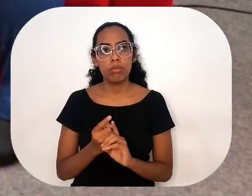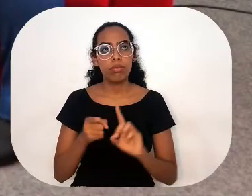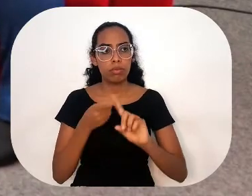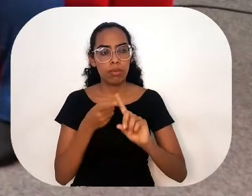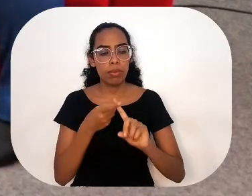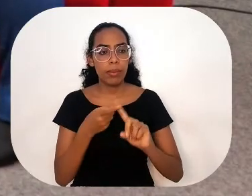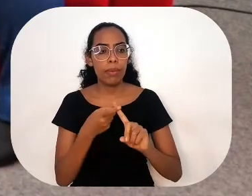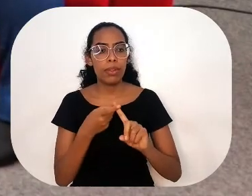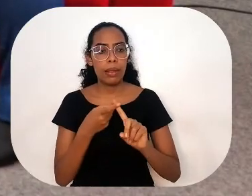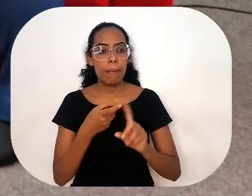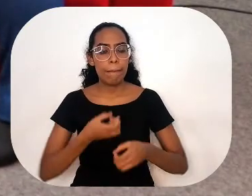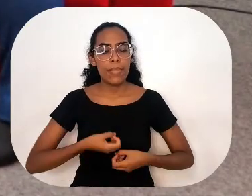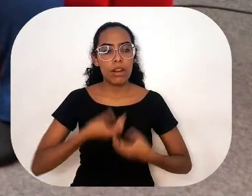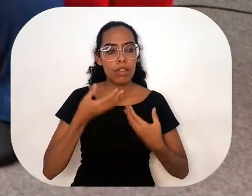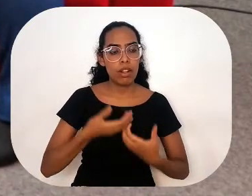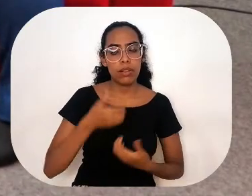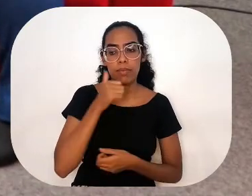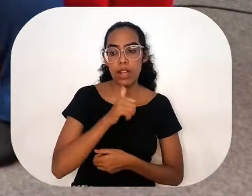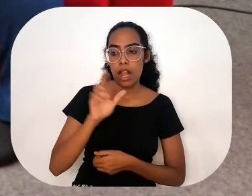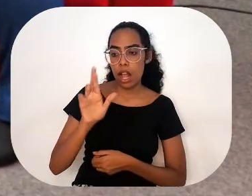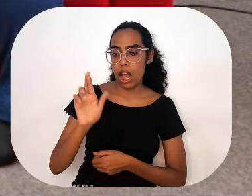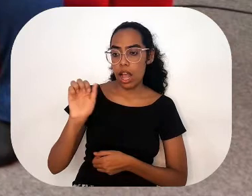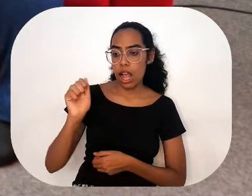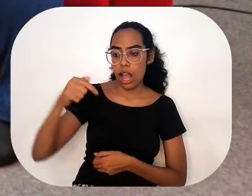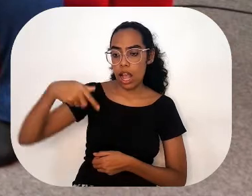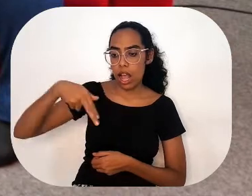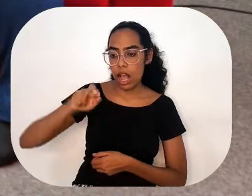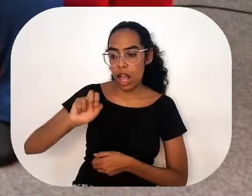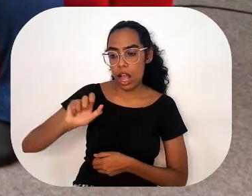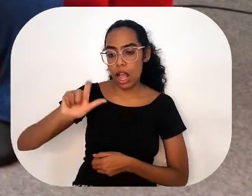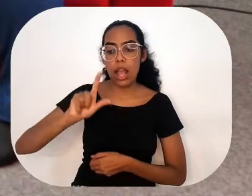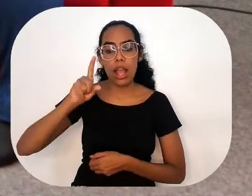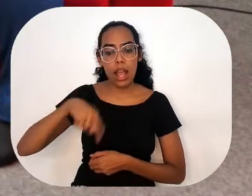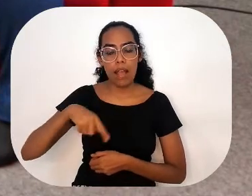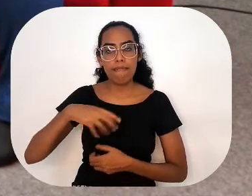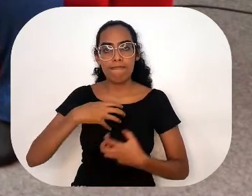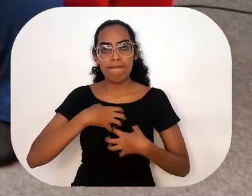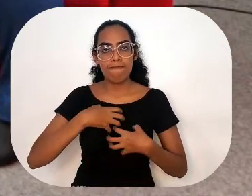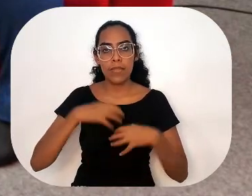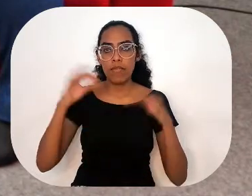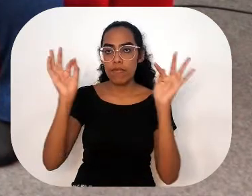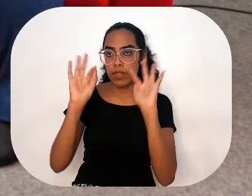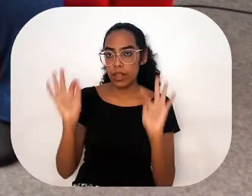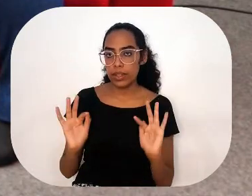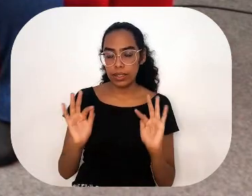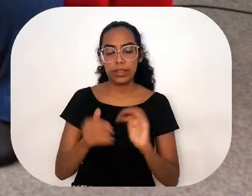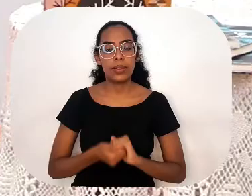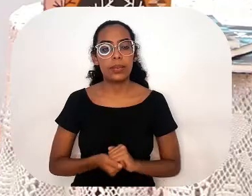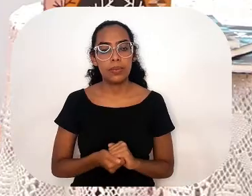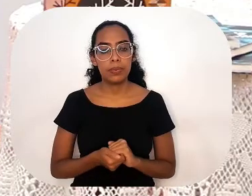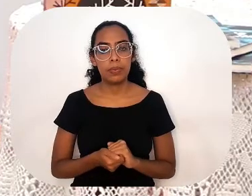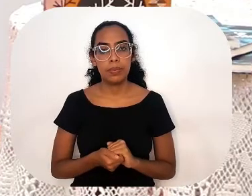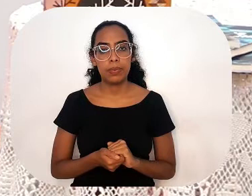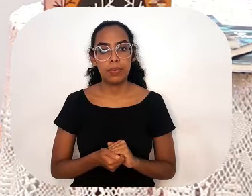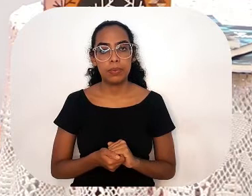e tido o privilégio de tratar da Raquel de Queiroz também foram momentos felizes são espaços e